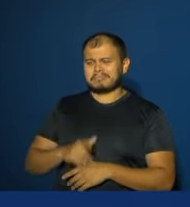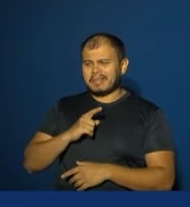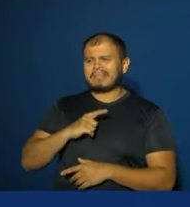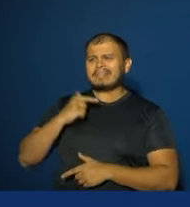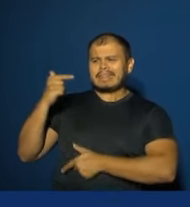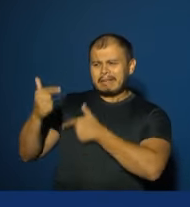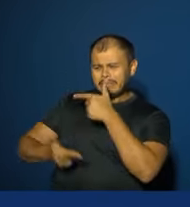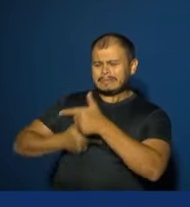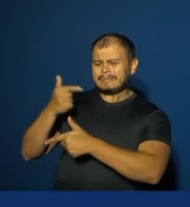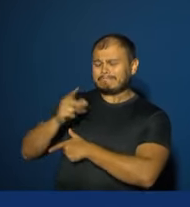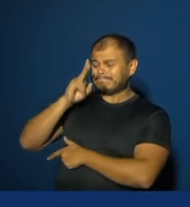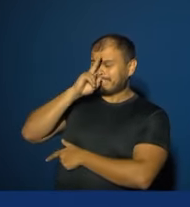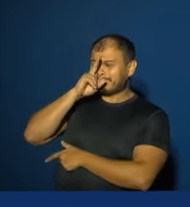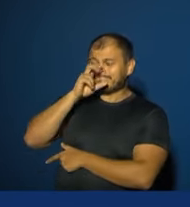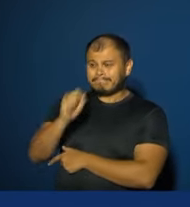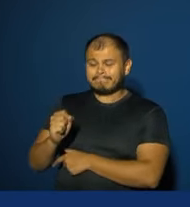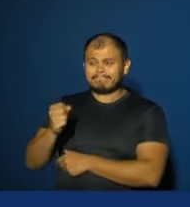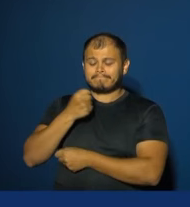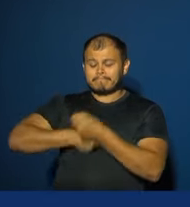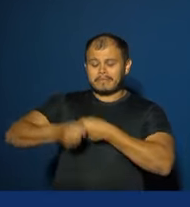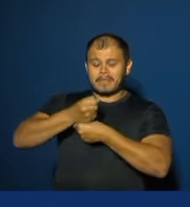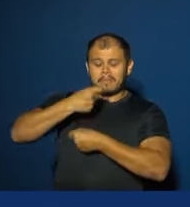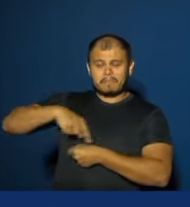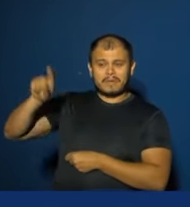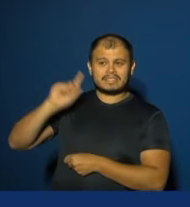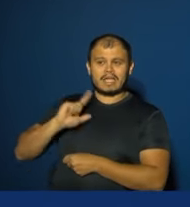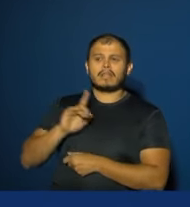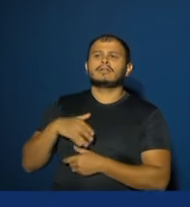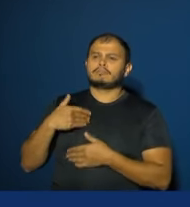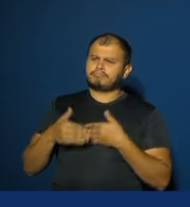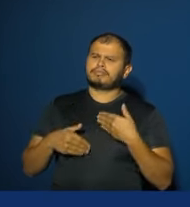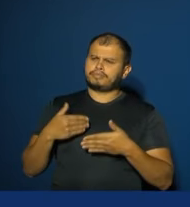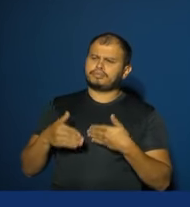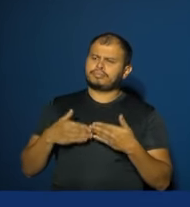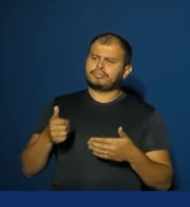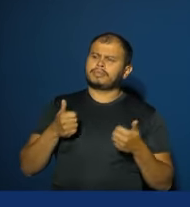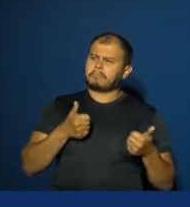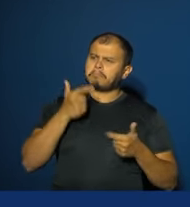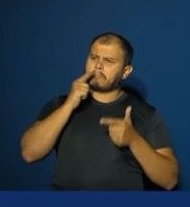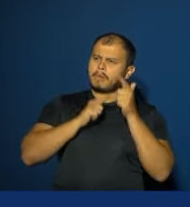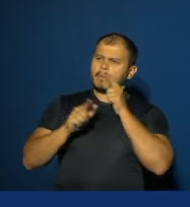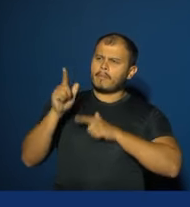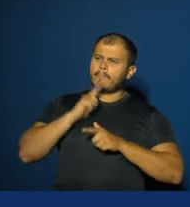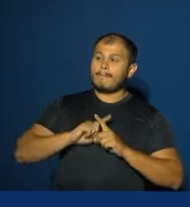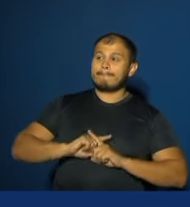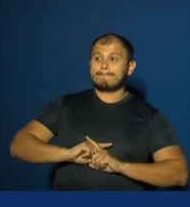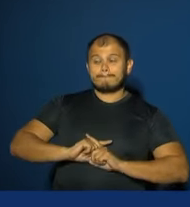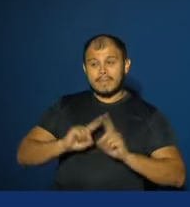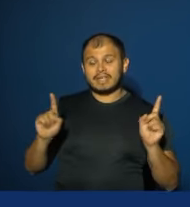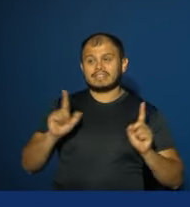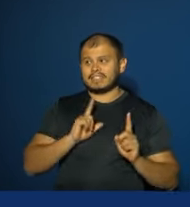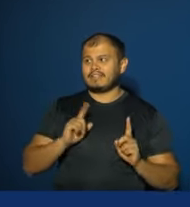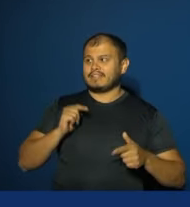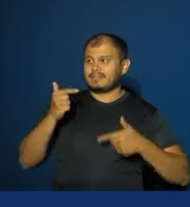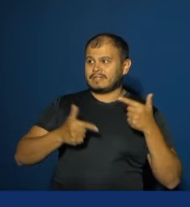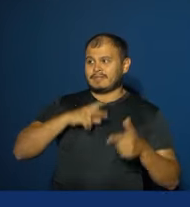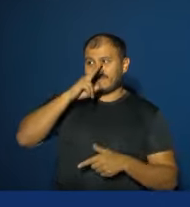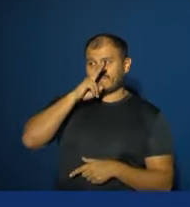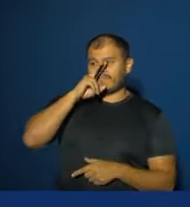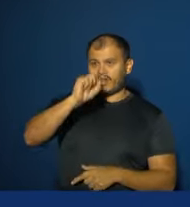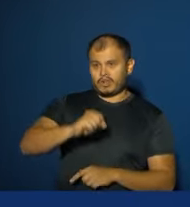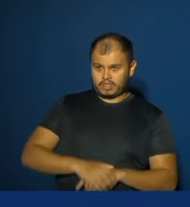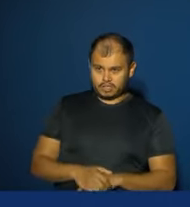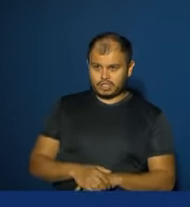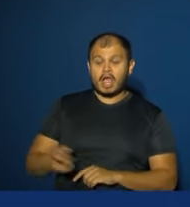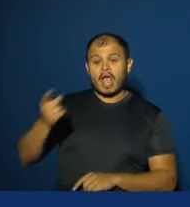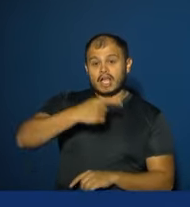muito trabalho, né? A agenda do ano passado ela andou, né, tiveram ganhos, mas com muito trabalho. E